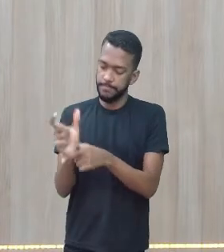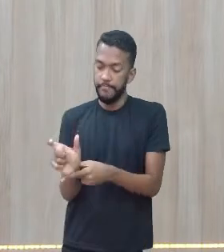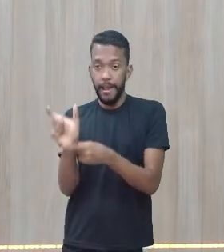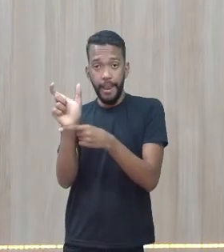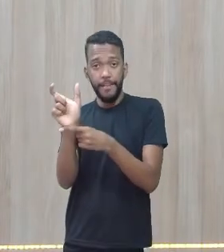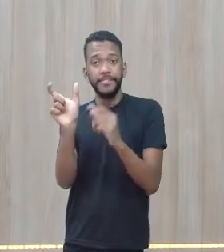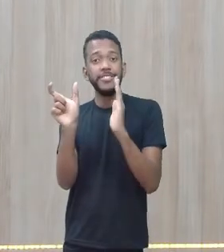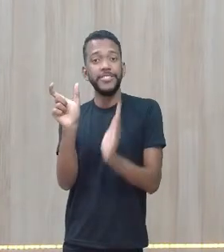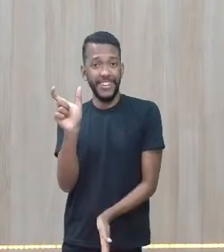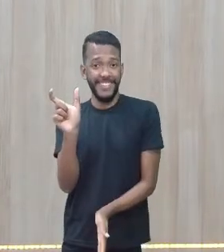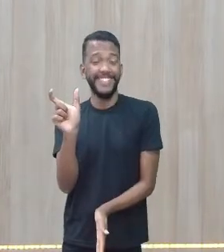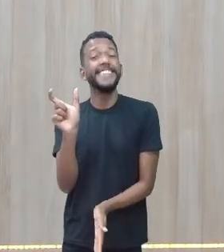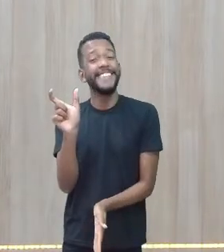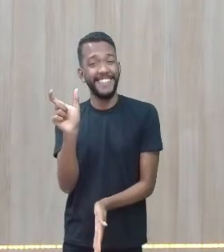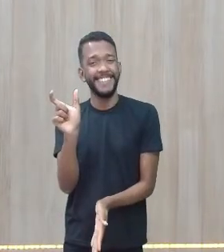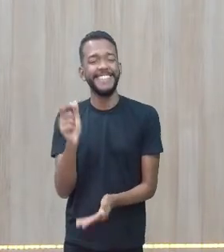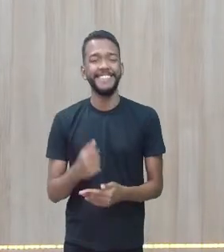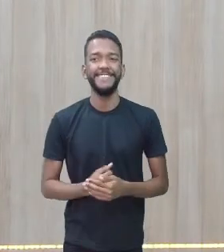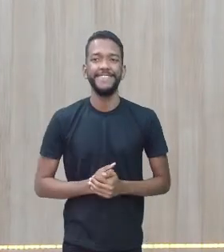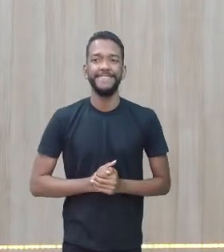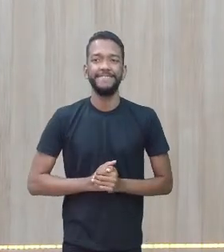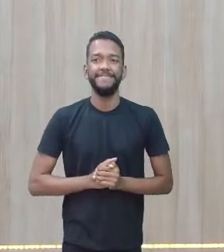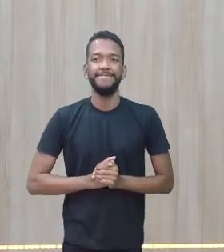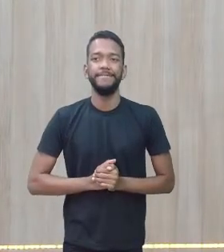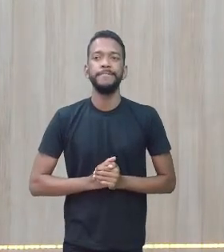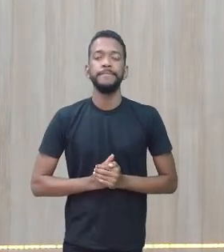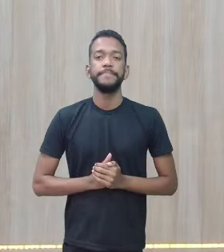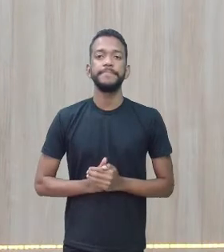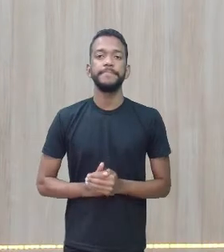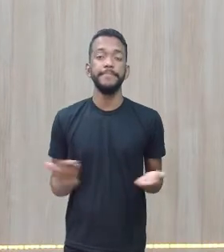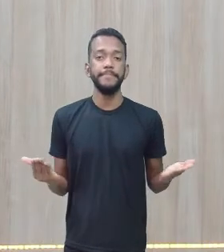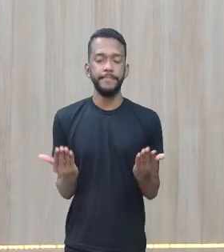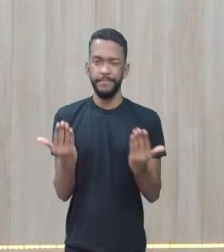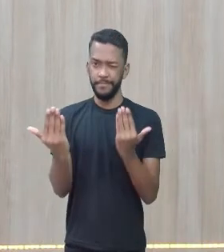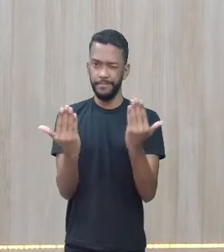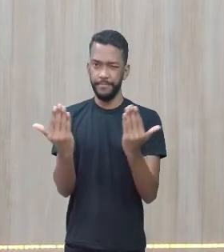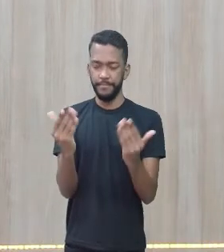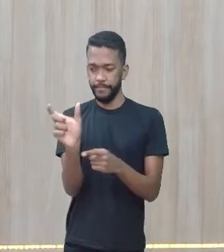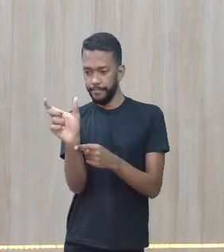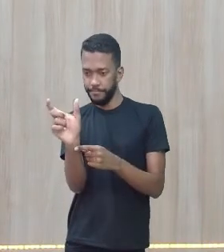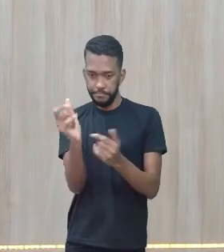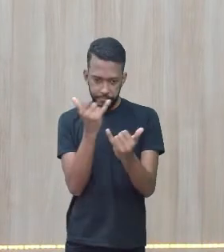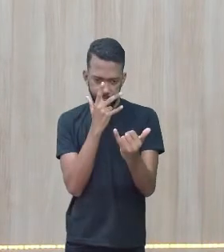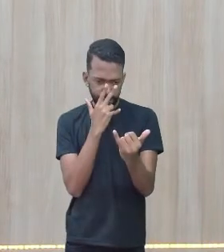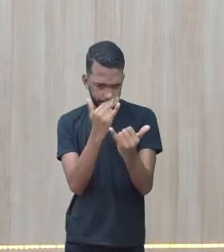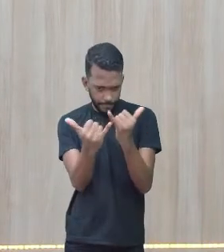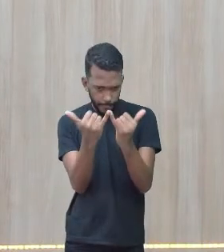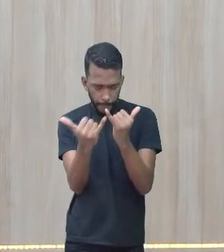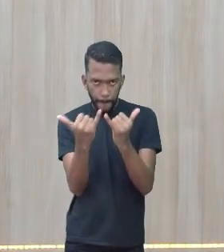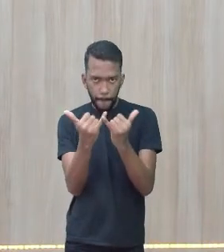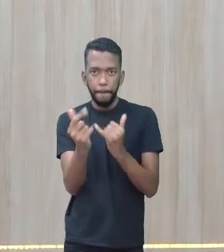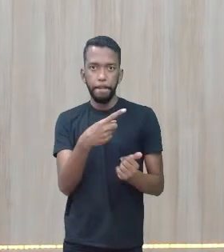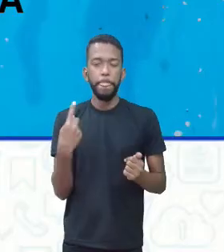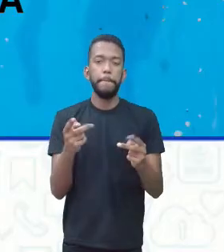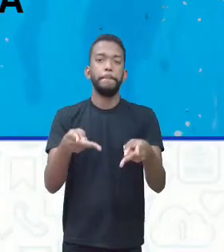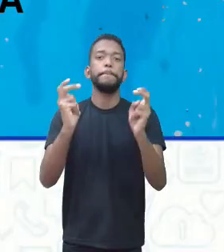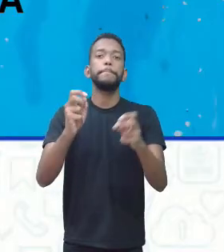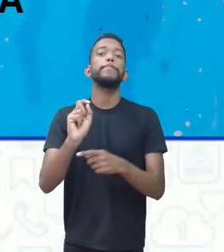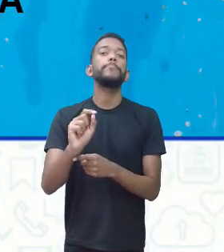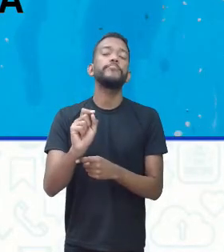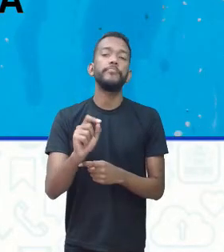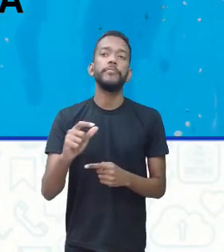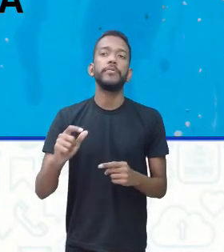constituídas. Ao comparar com as outras palavras semelhantes a ela, percebemos que